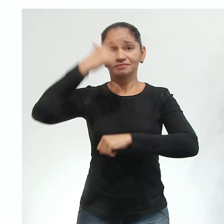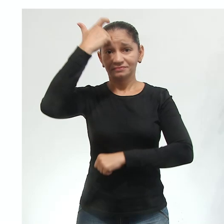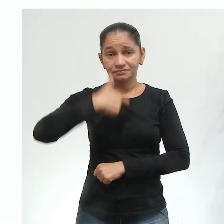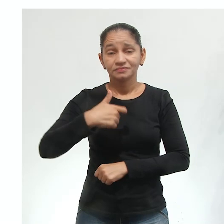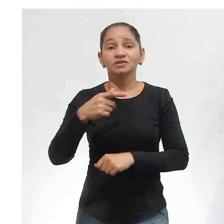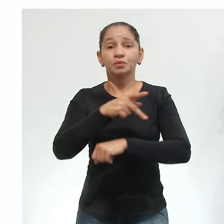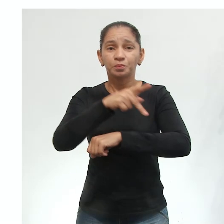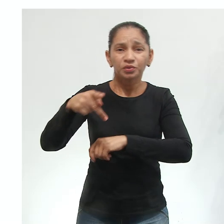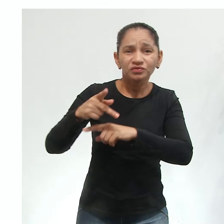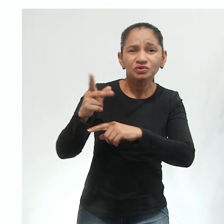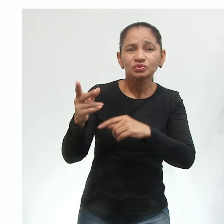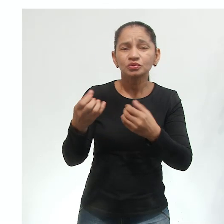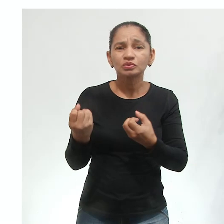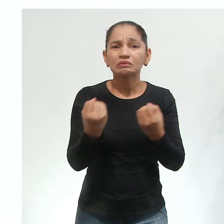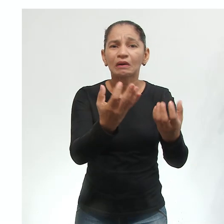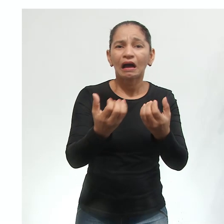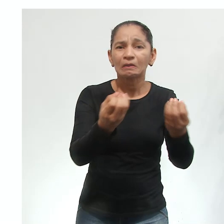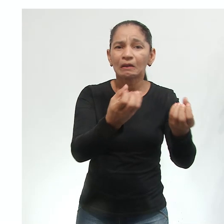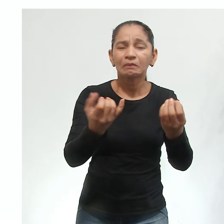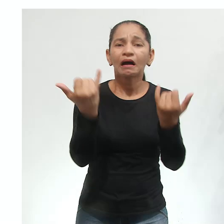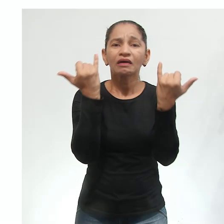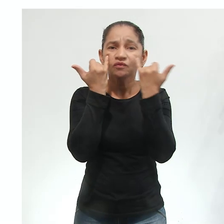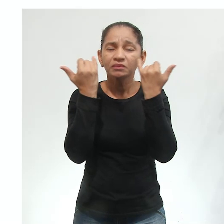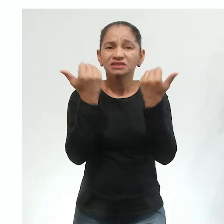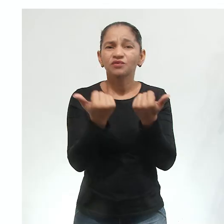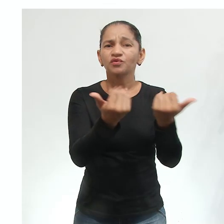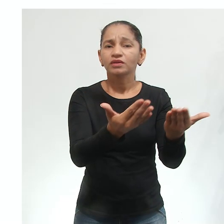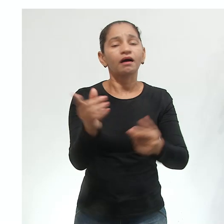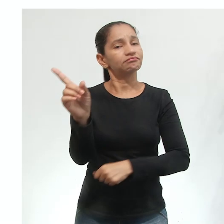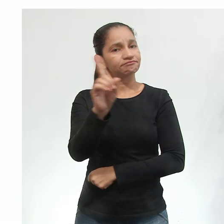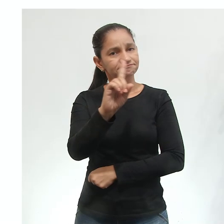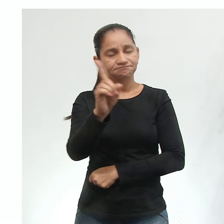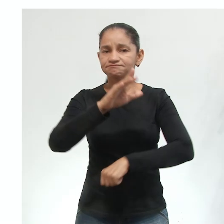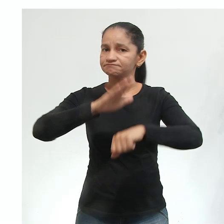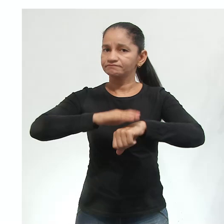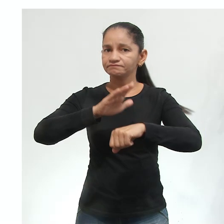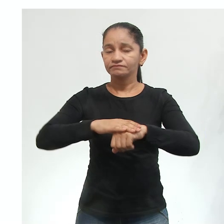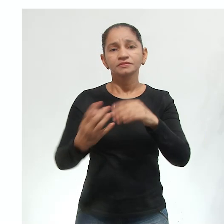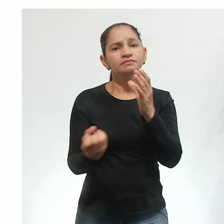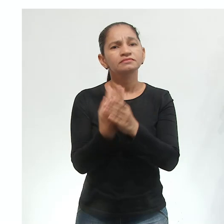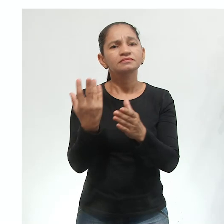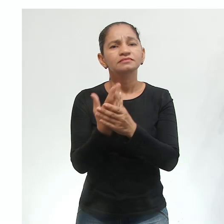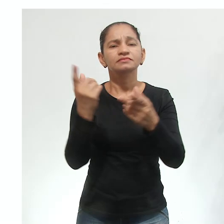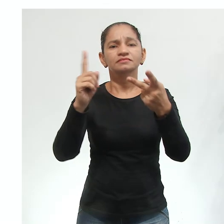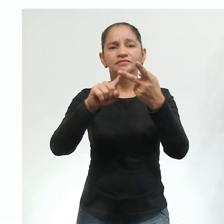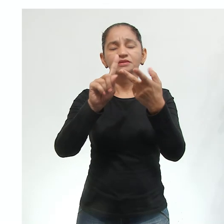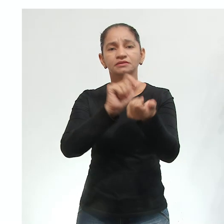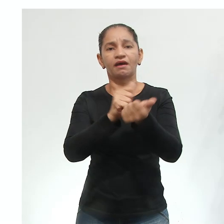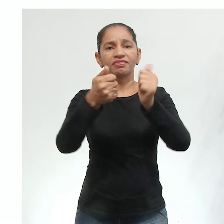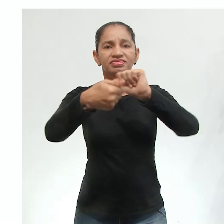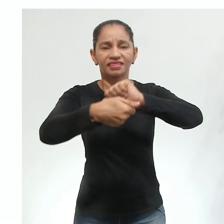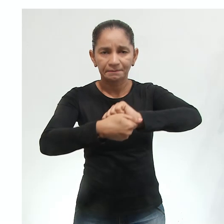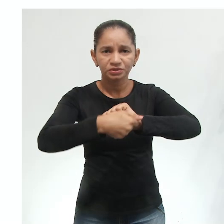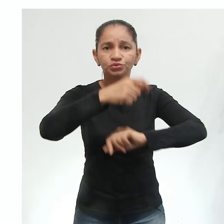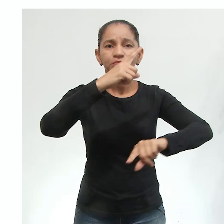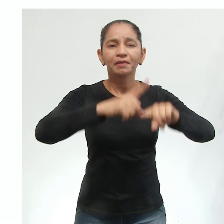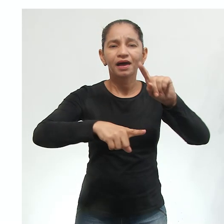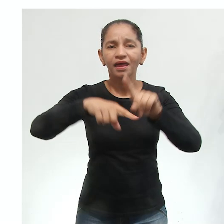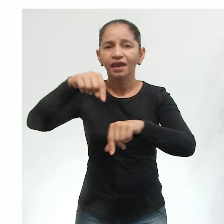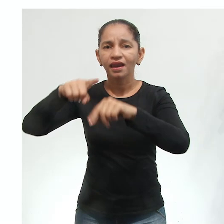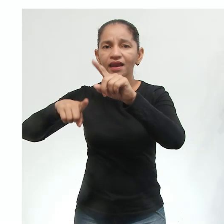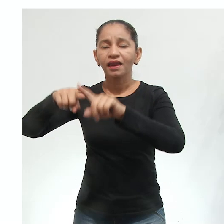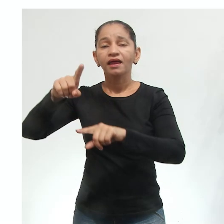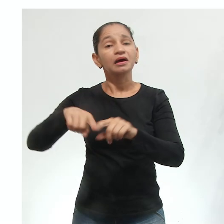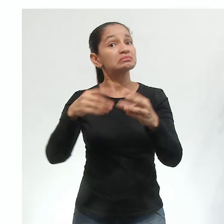criador, não ser apenas um transmissor de informações, mas um criador e adaptador de recursos.